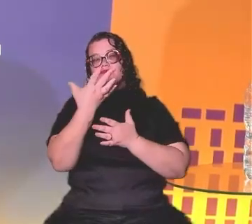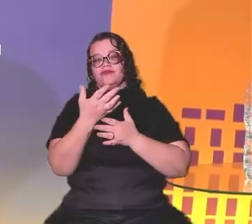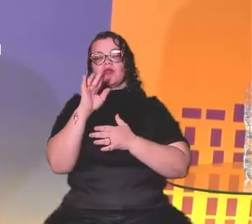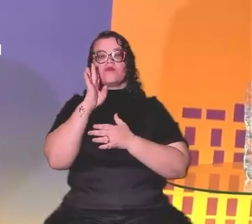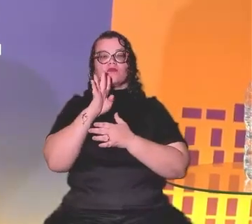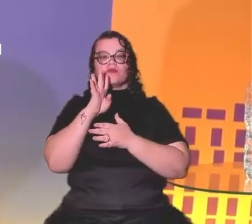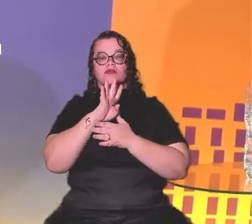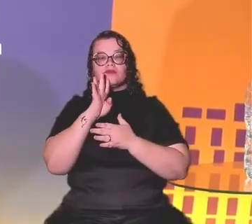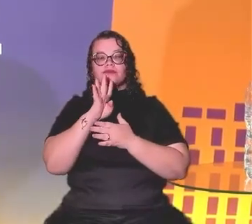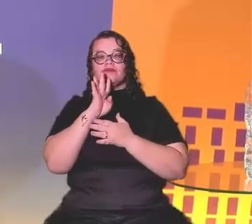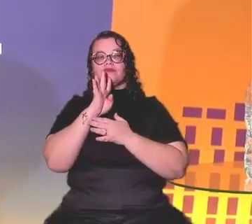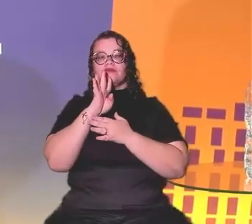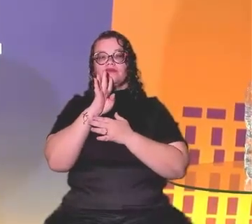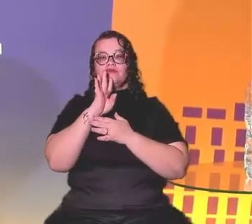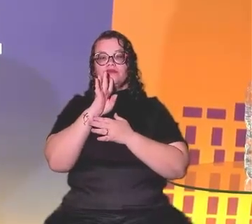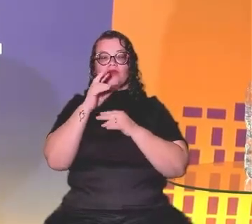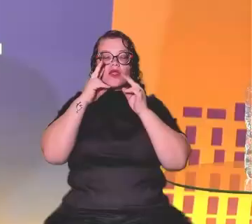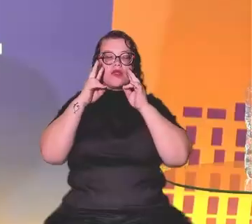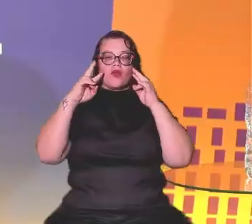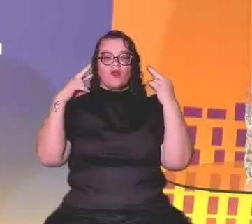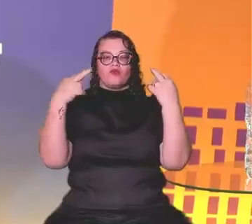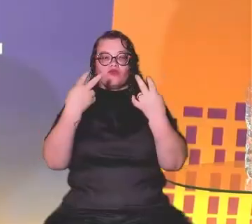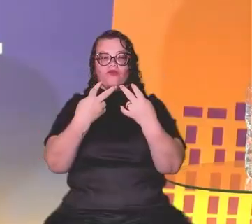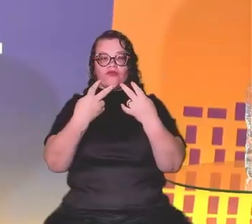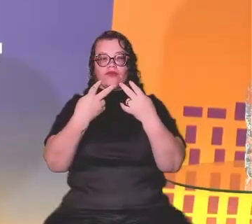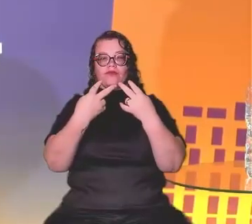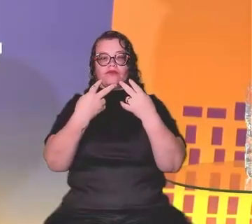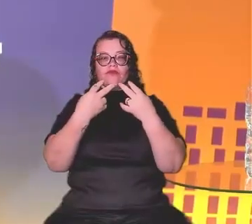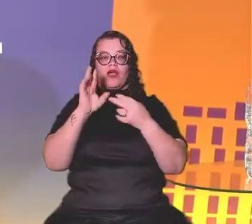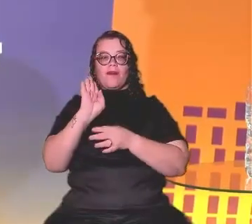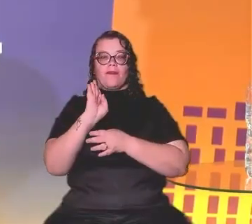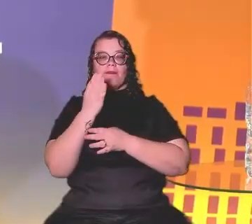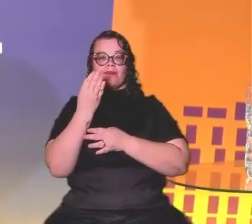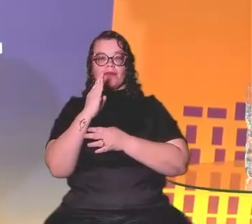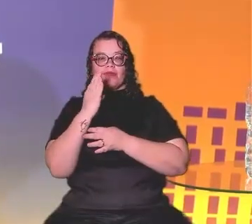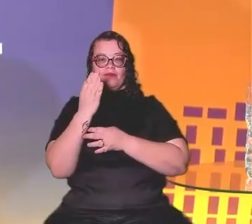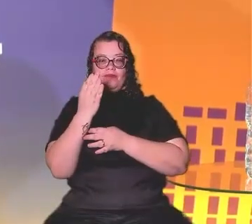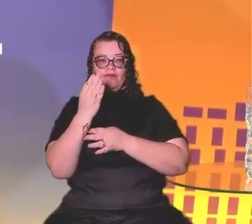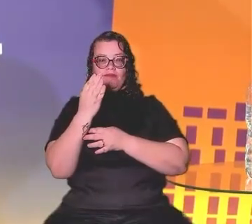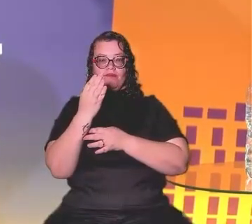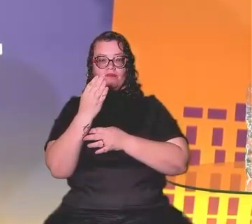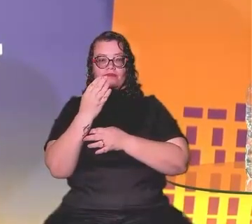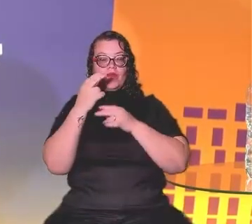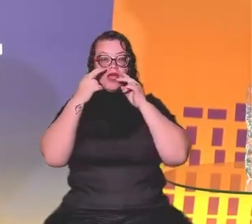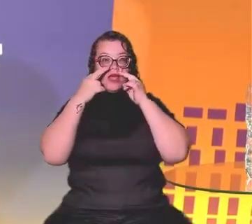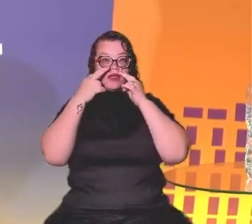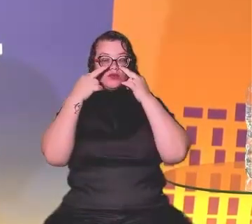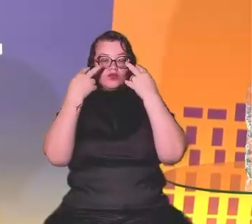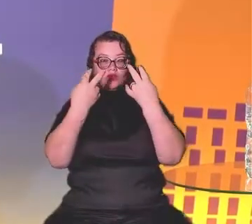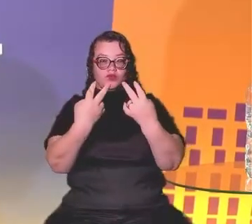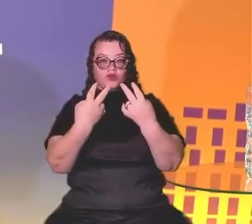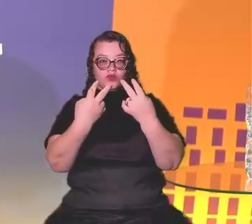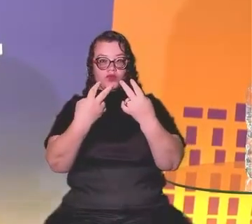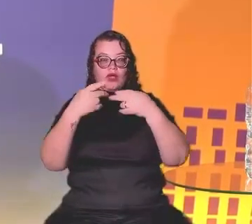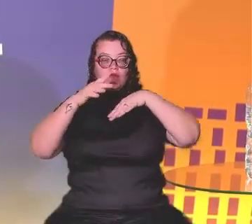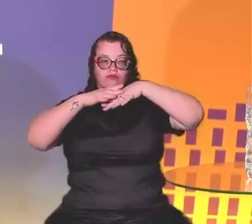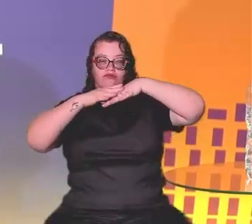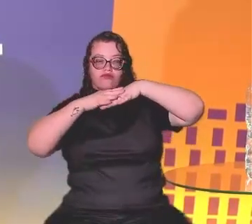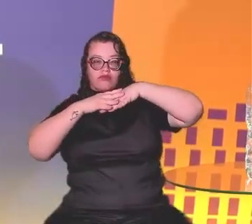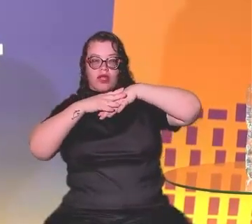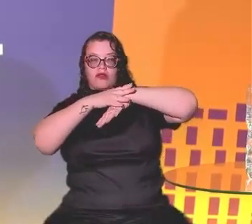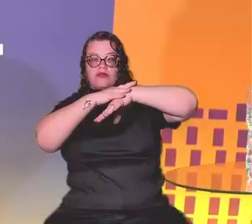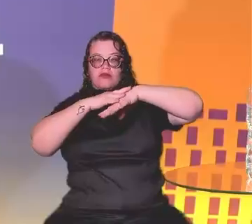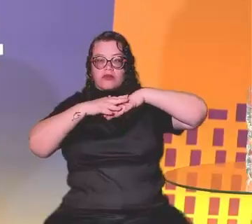legal também trazer que, assim, ver é biológico, enxergar é sensorial, mas a visualidade ela é